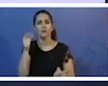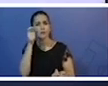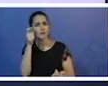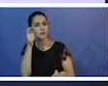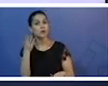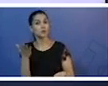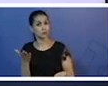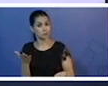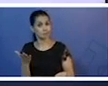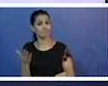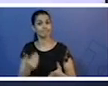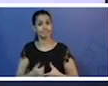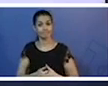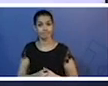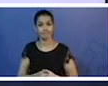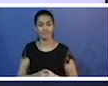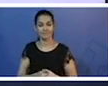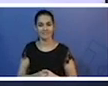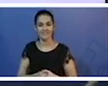interessante.